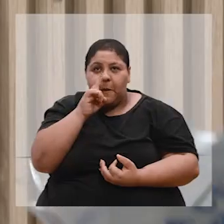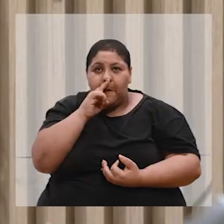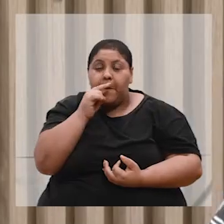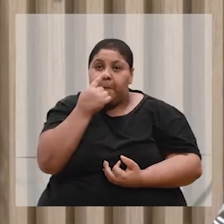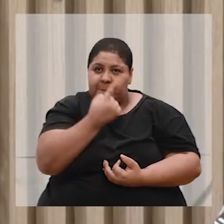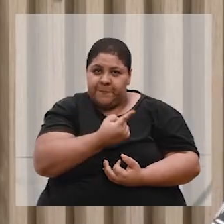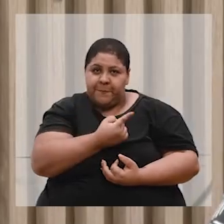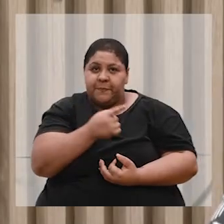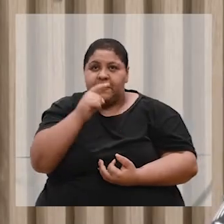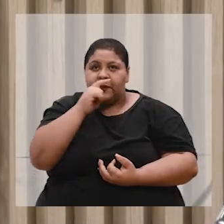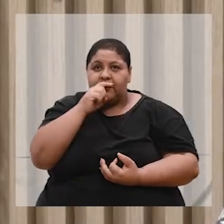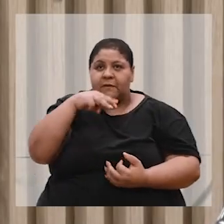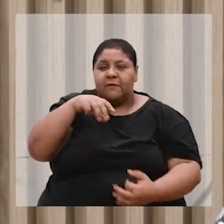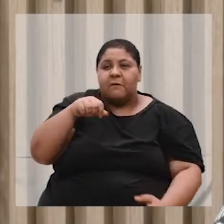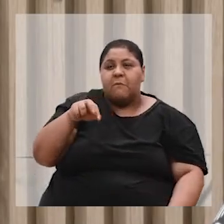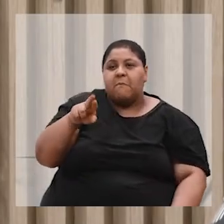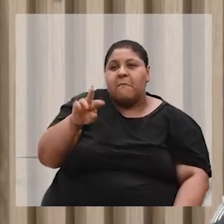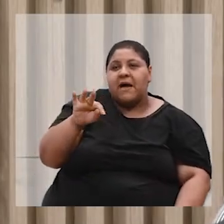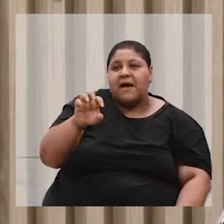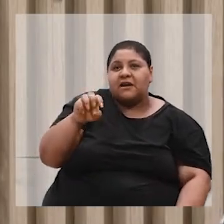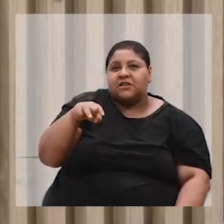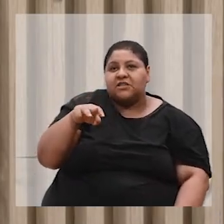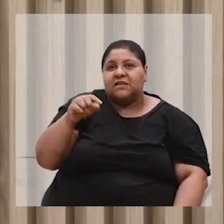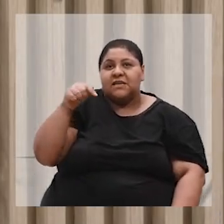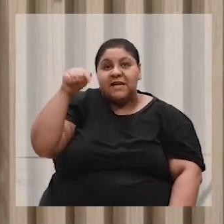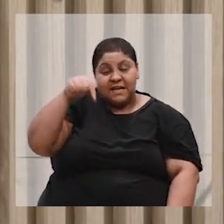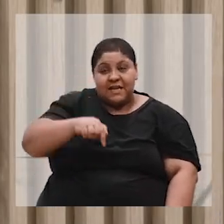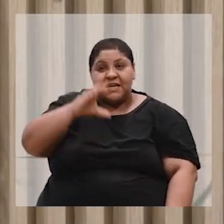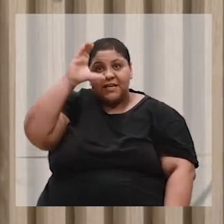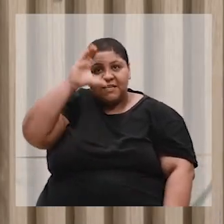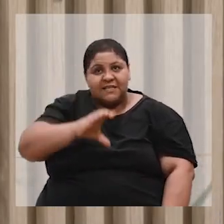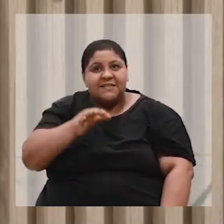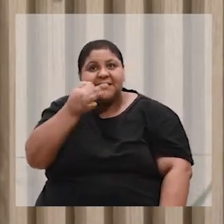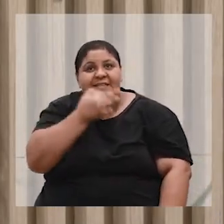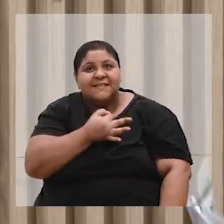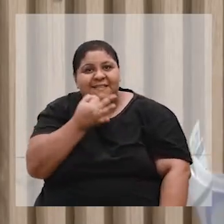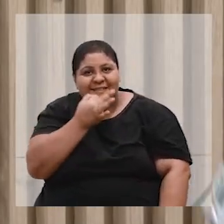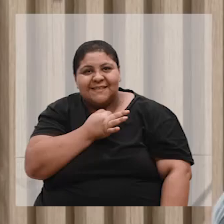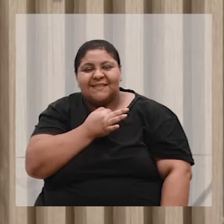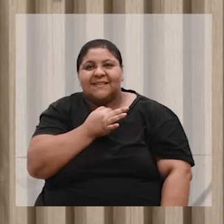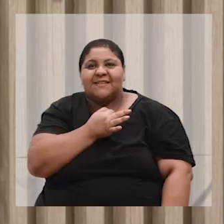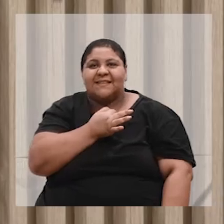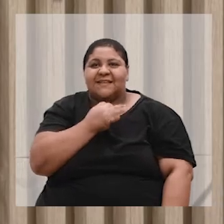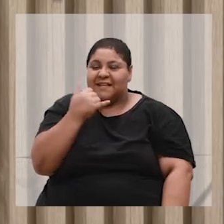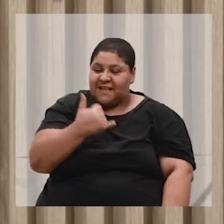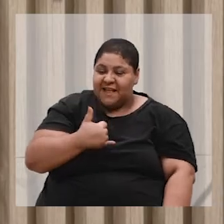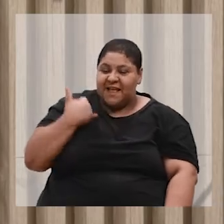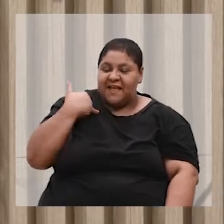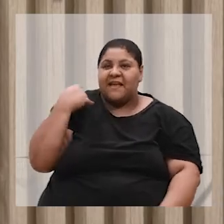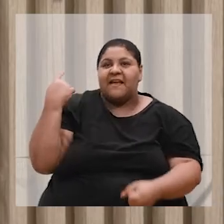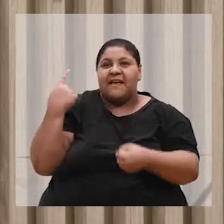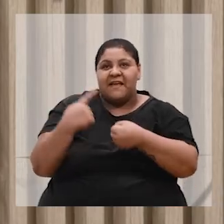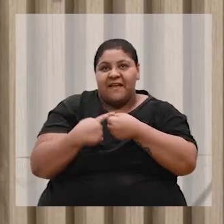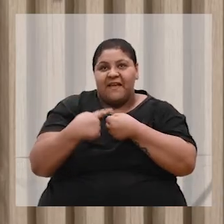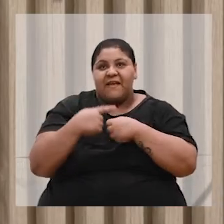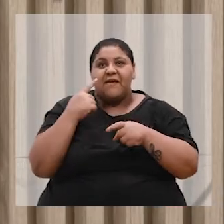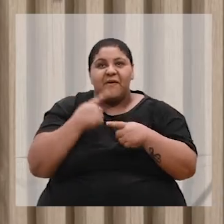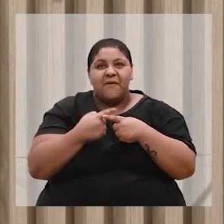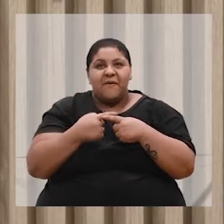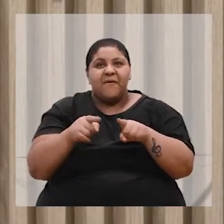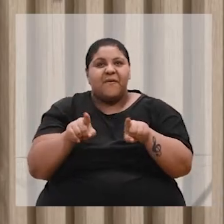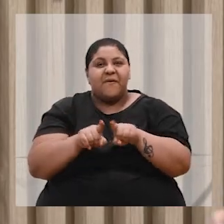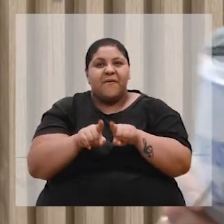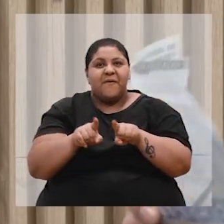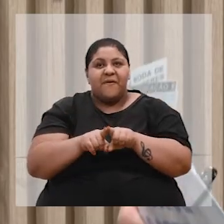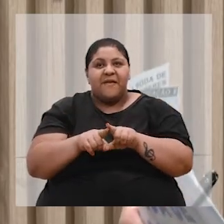para quem está em casa, o pai do Irã é o Martin Frost, ele é nosso cidadão caxiense. É um orgulho para nossa cidade, porque